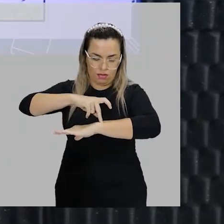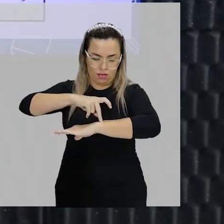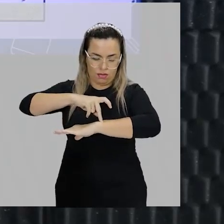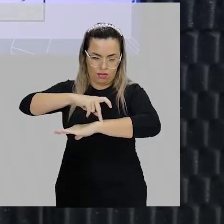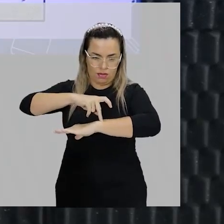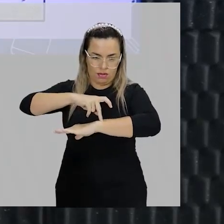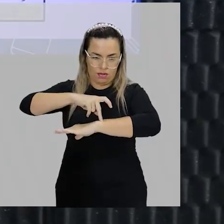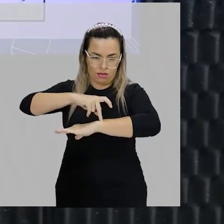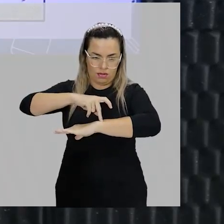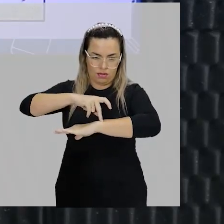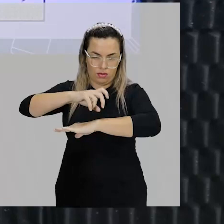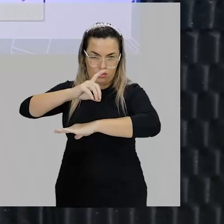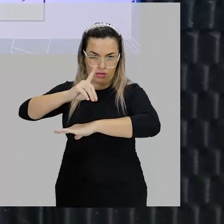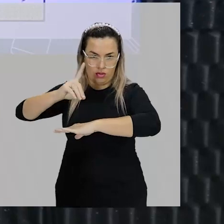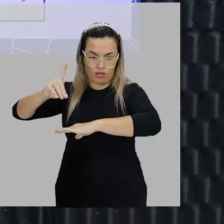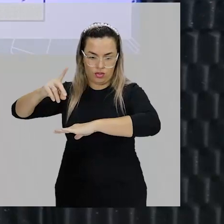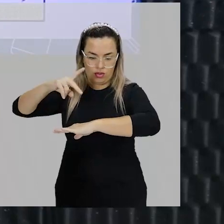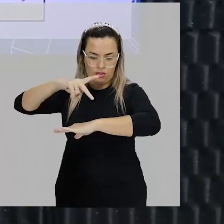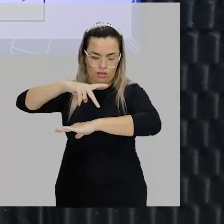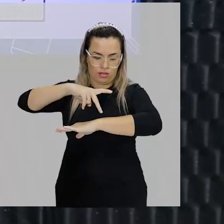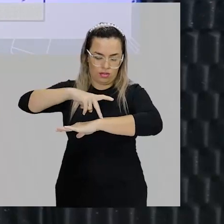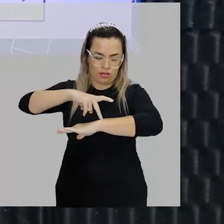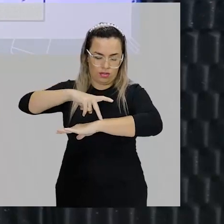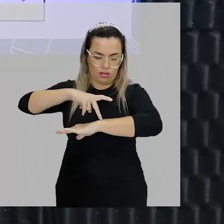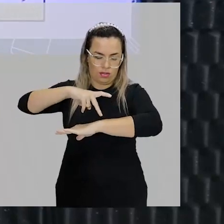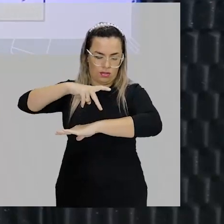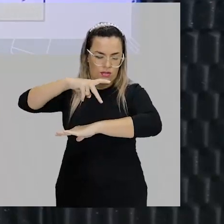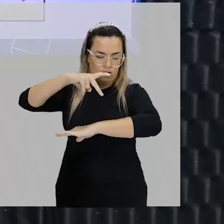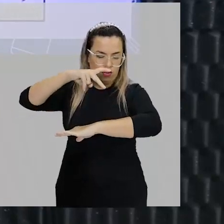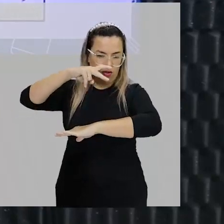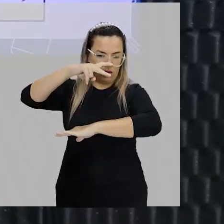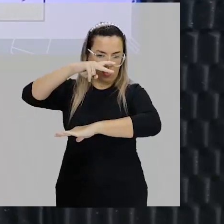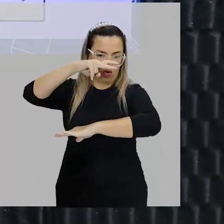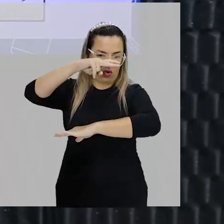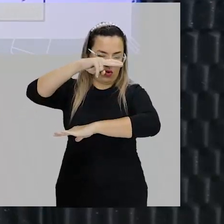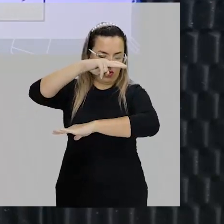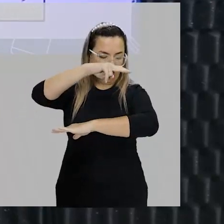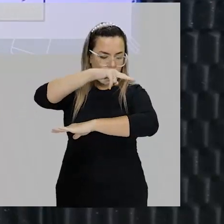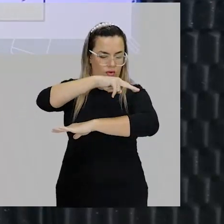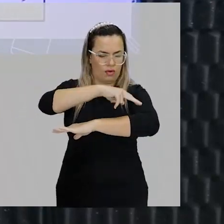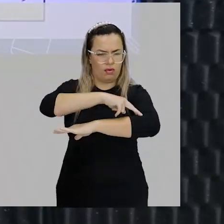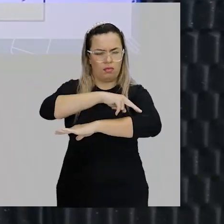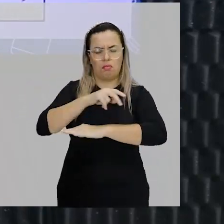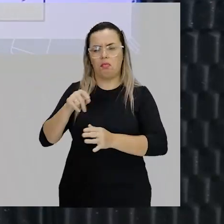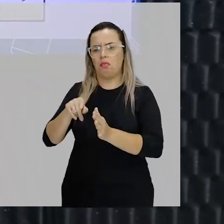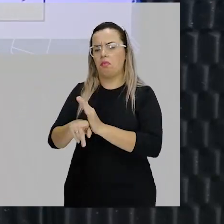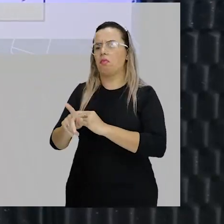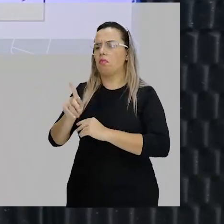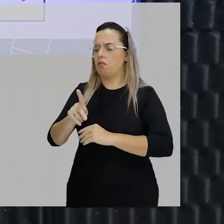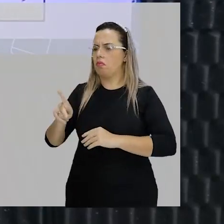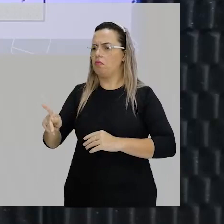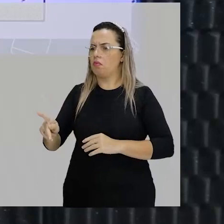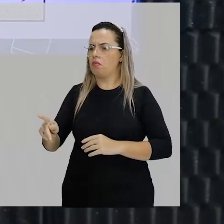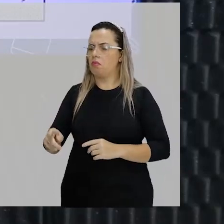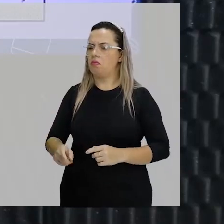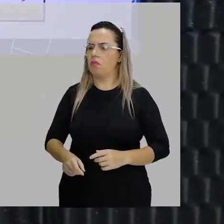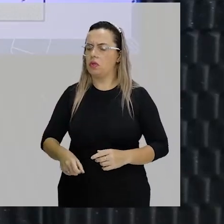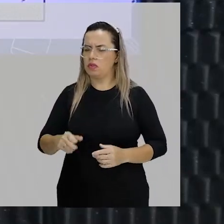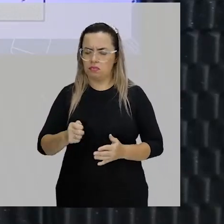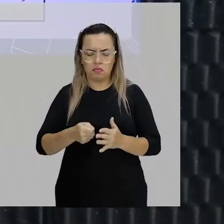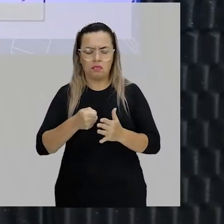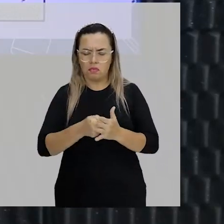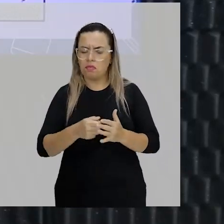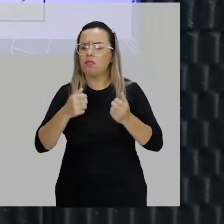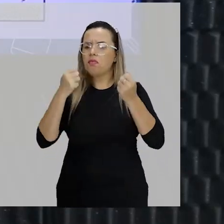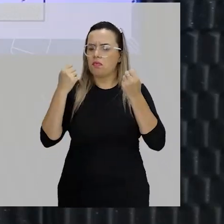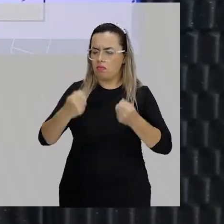ele fazer essa alternância de passada, ele ir para a perna direita. Professor, existe essa obrigatoriedade de perna